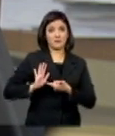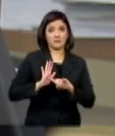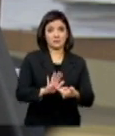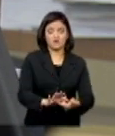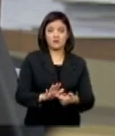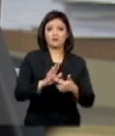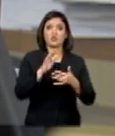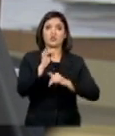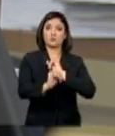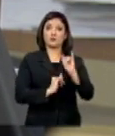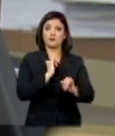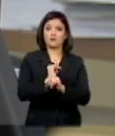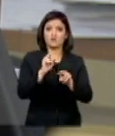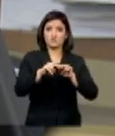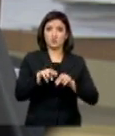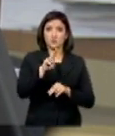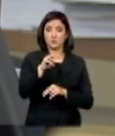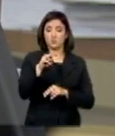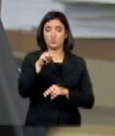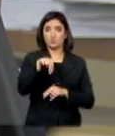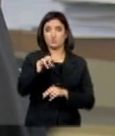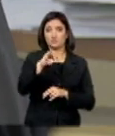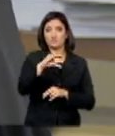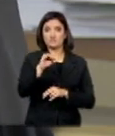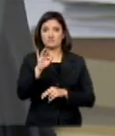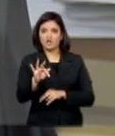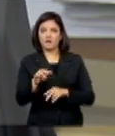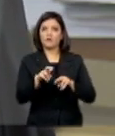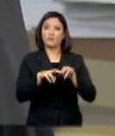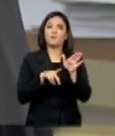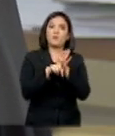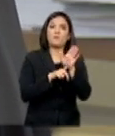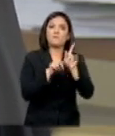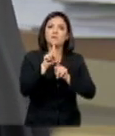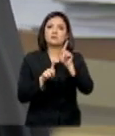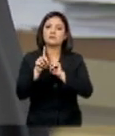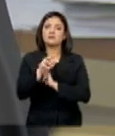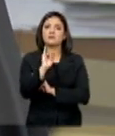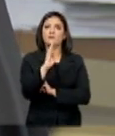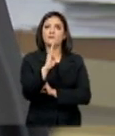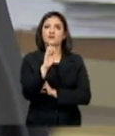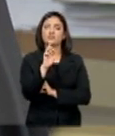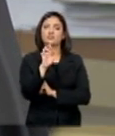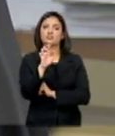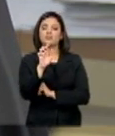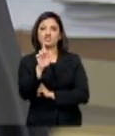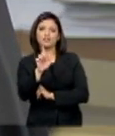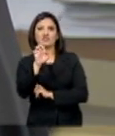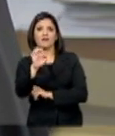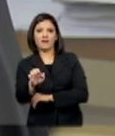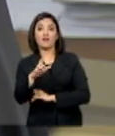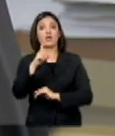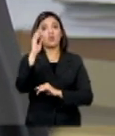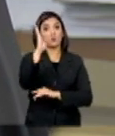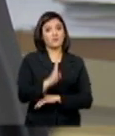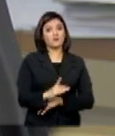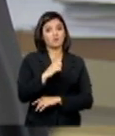com base em dados fornecidos pelo ibge o brasil possui uma população de 206